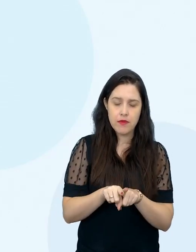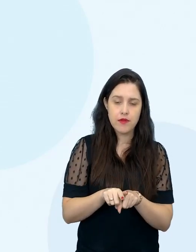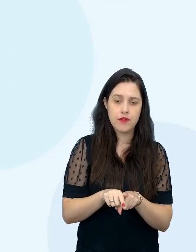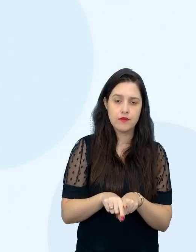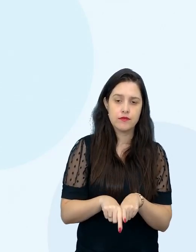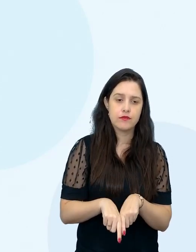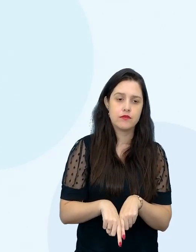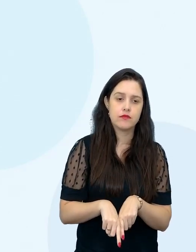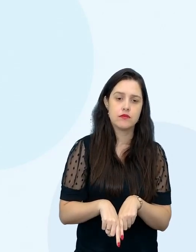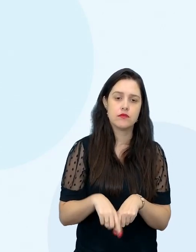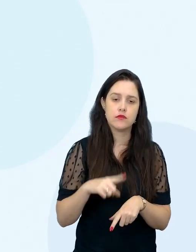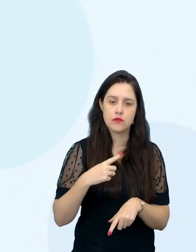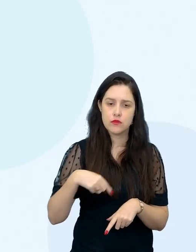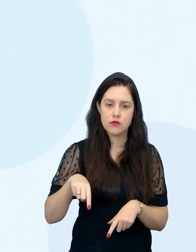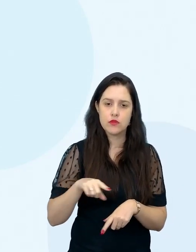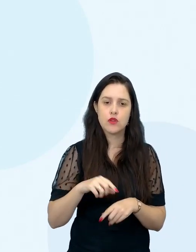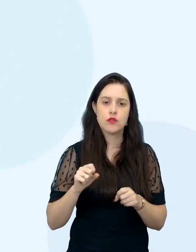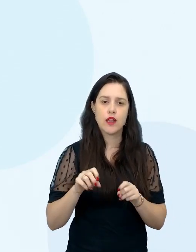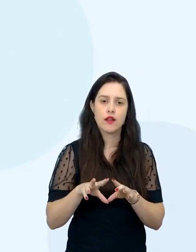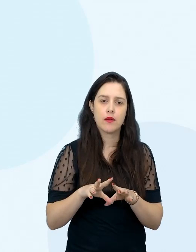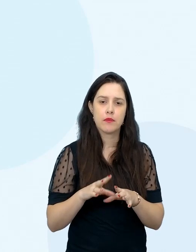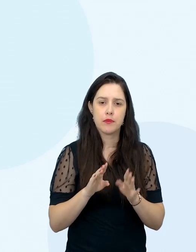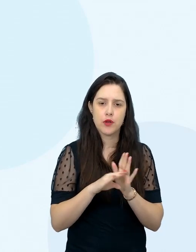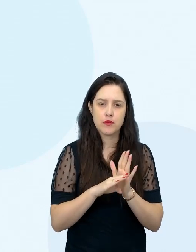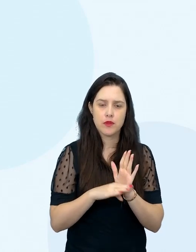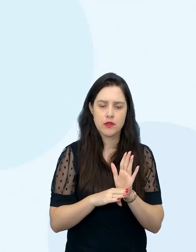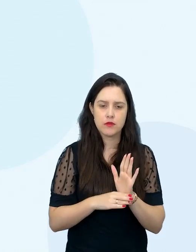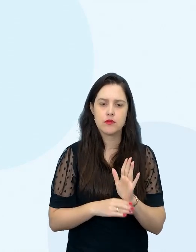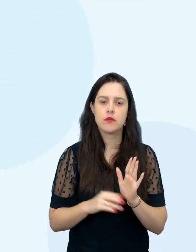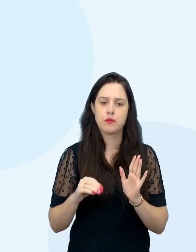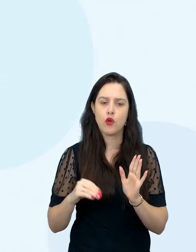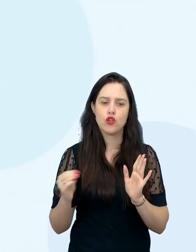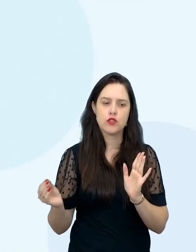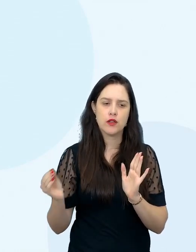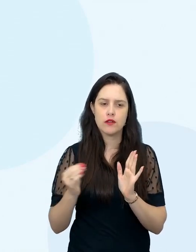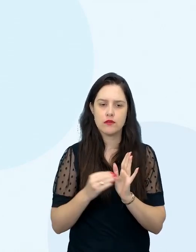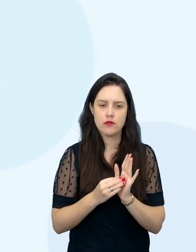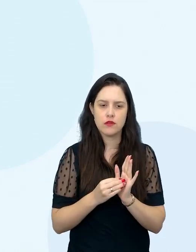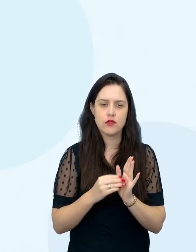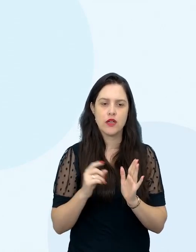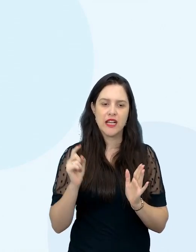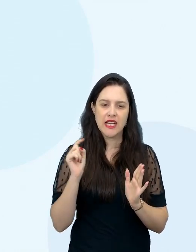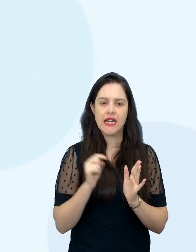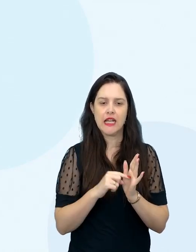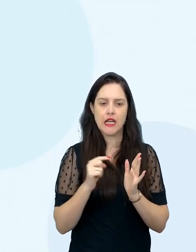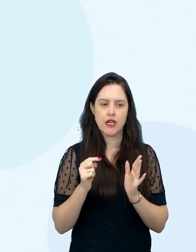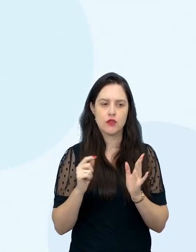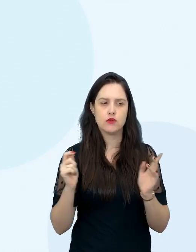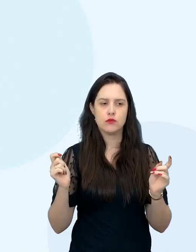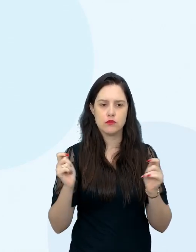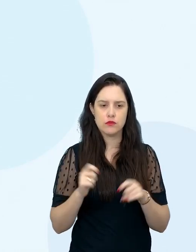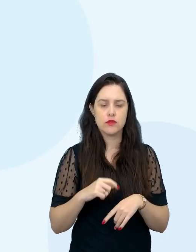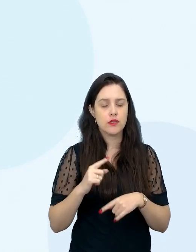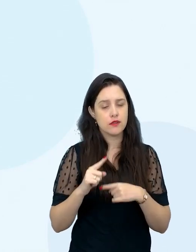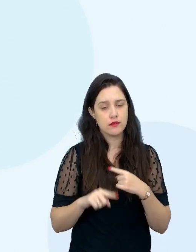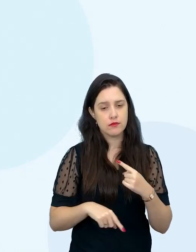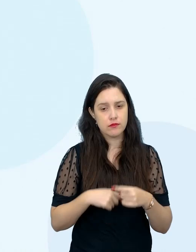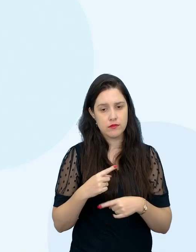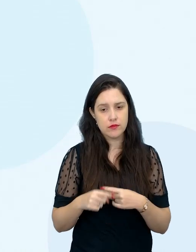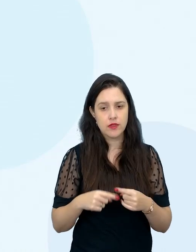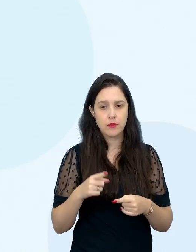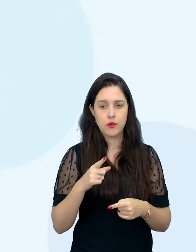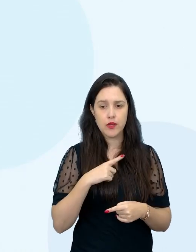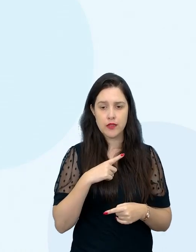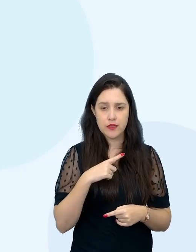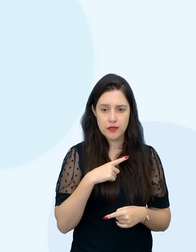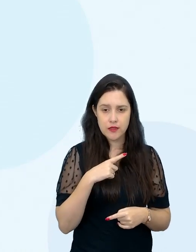você tiver alguma dúvida sobre a programação, basta acessar aí esse QR Code. Depois, nós temos